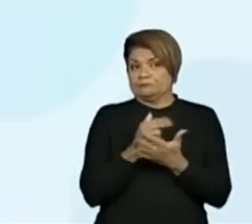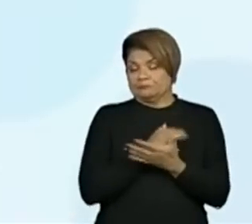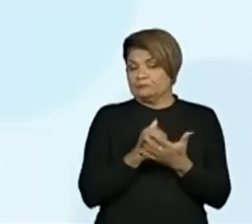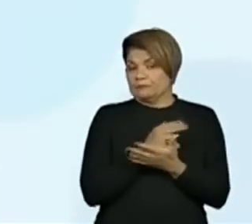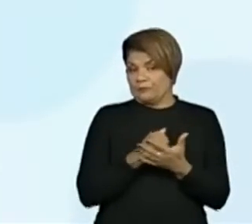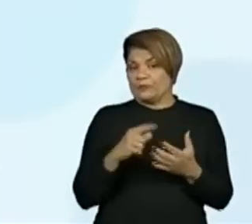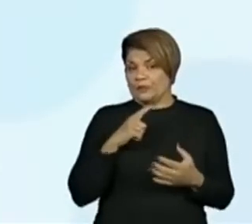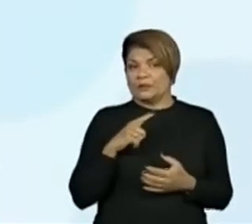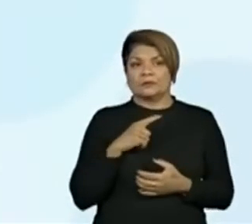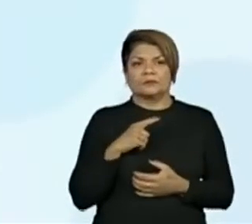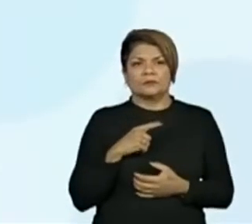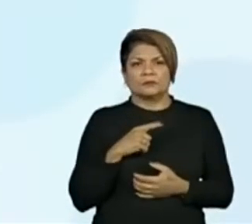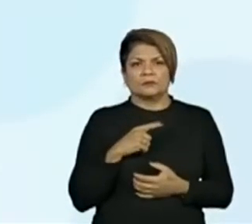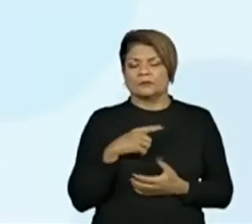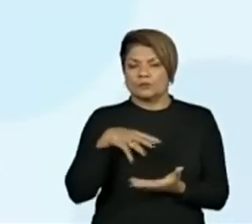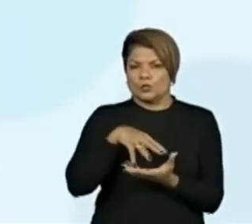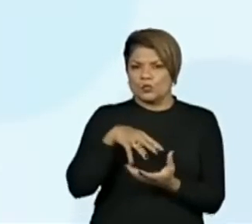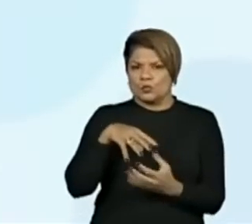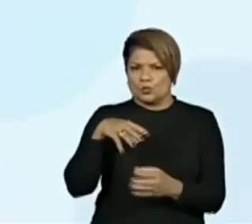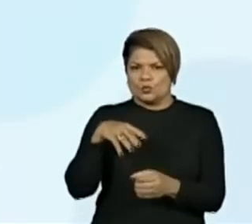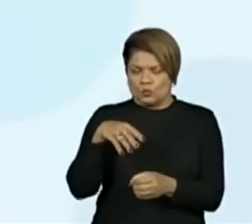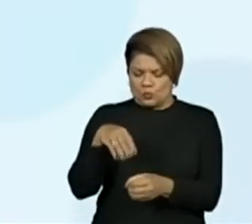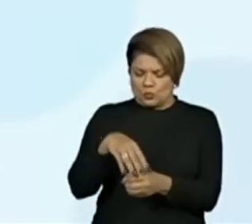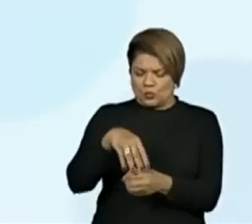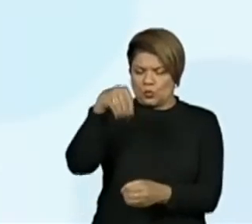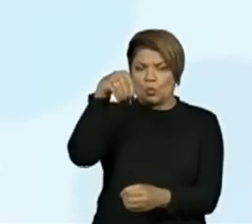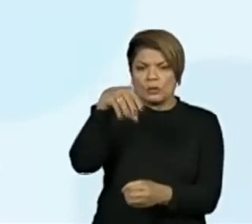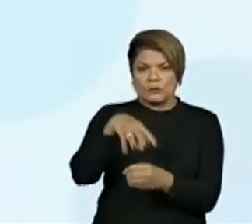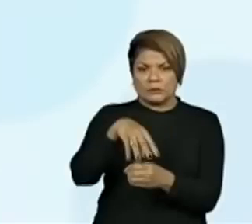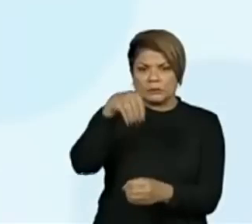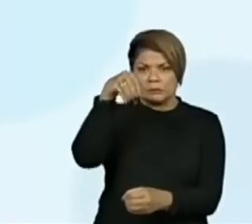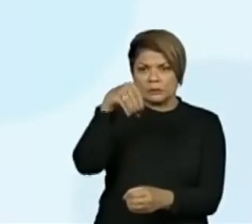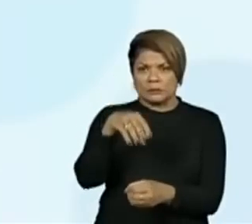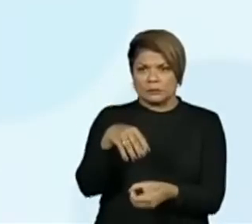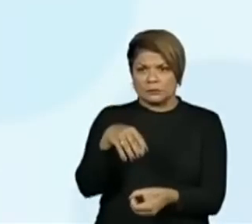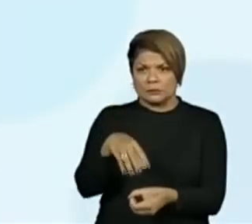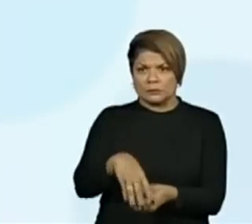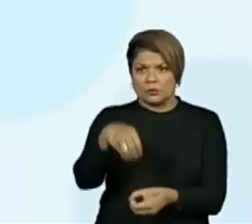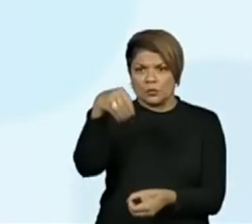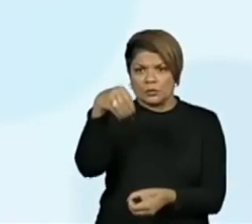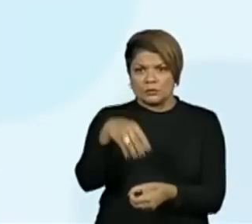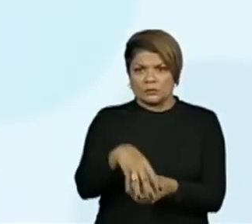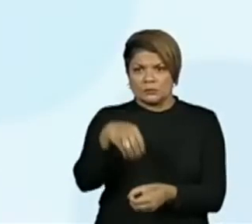de cone? Essa tem aqui, cone? Ó. Alguém vê cone aí?